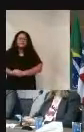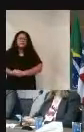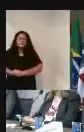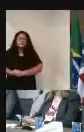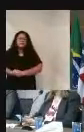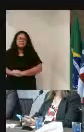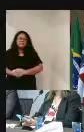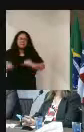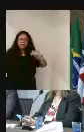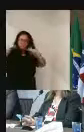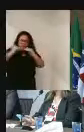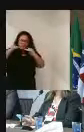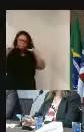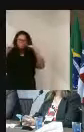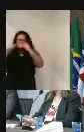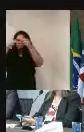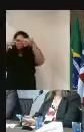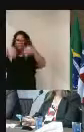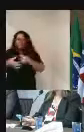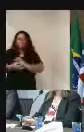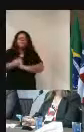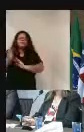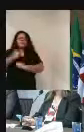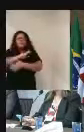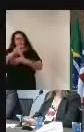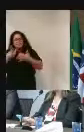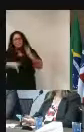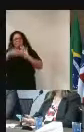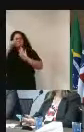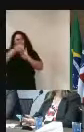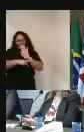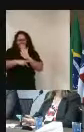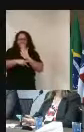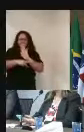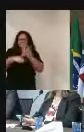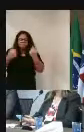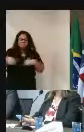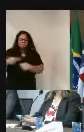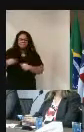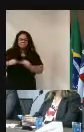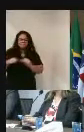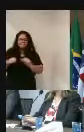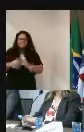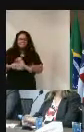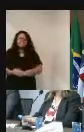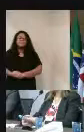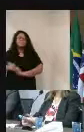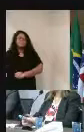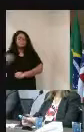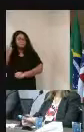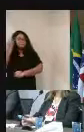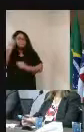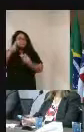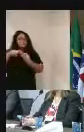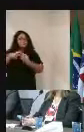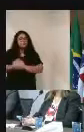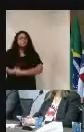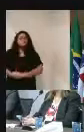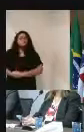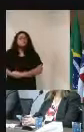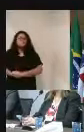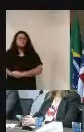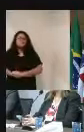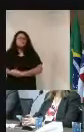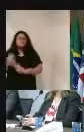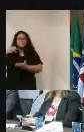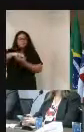os programas já vêm fazendo e já vêm executando. É muito importante que a central de custódia, para ter a sua